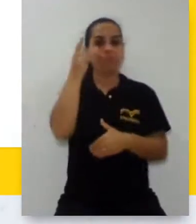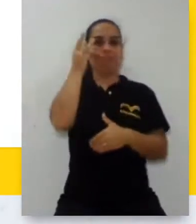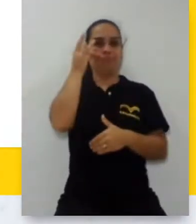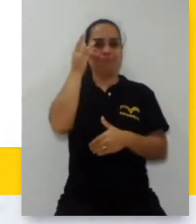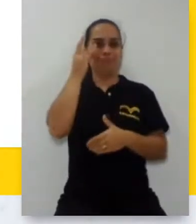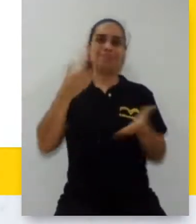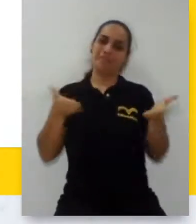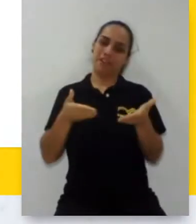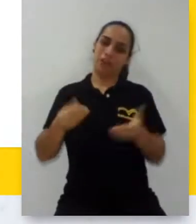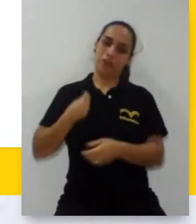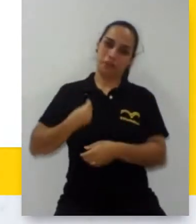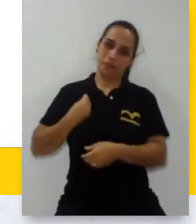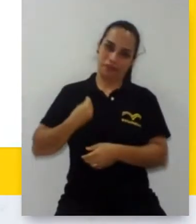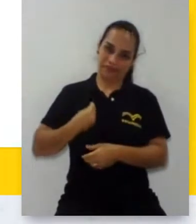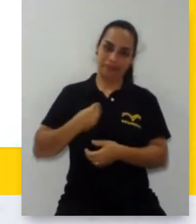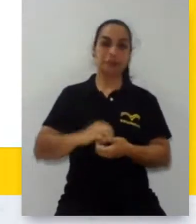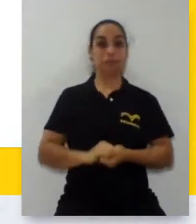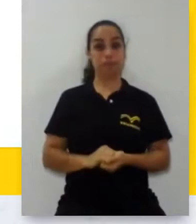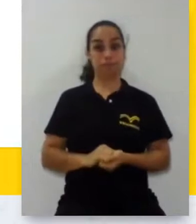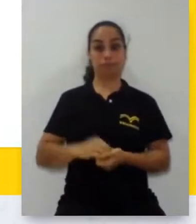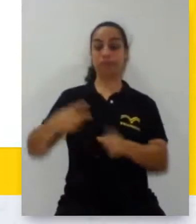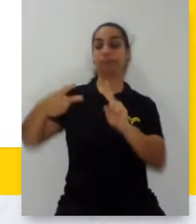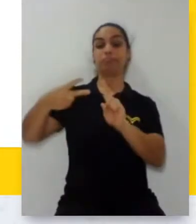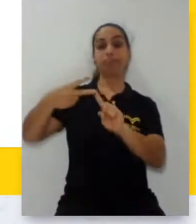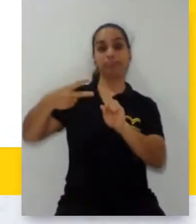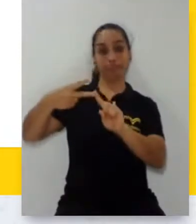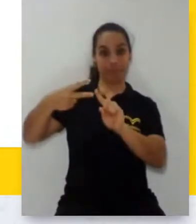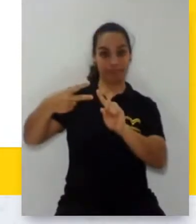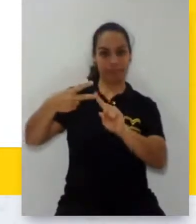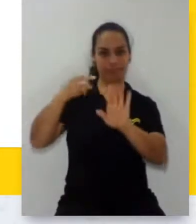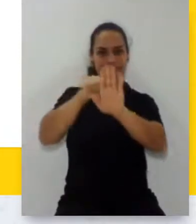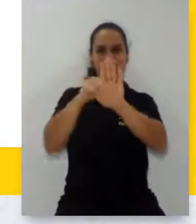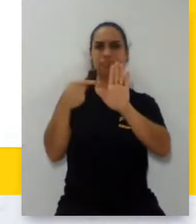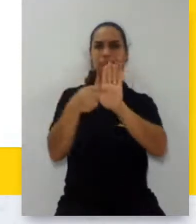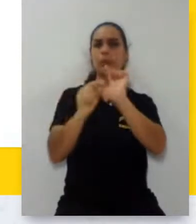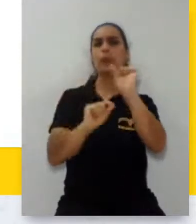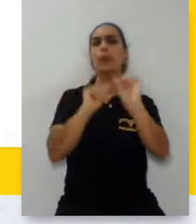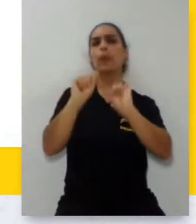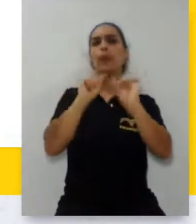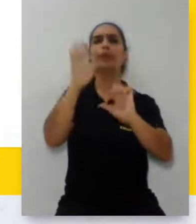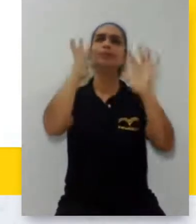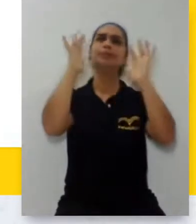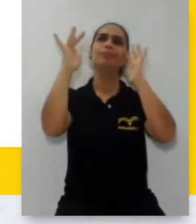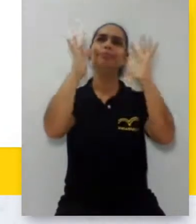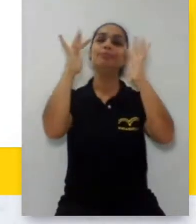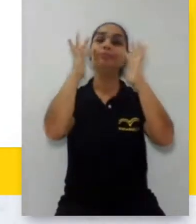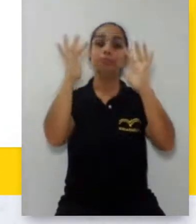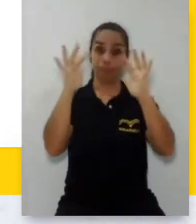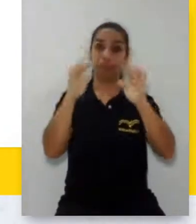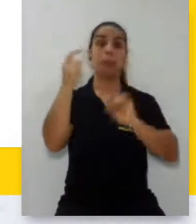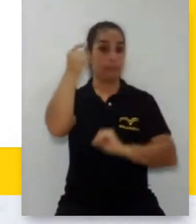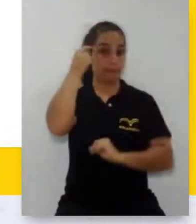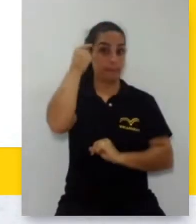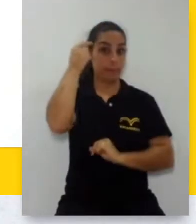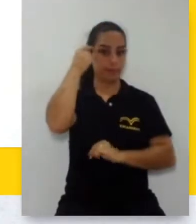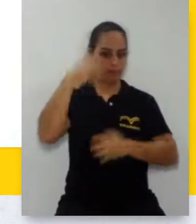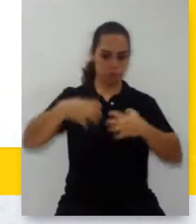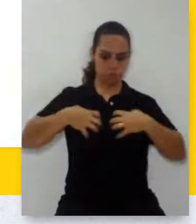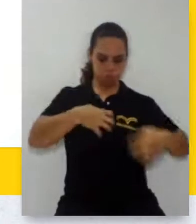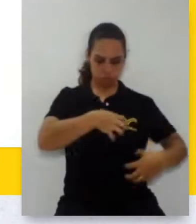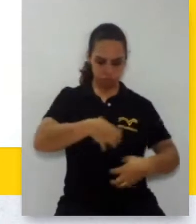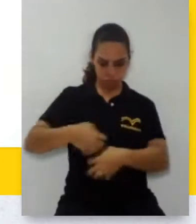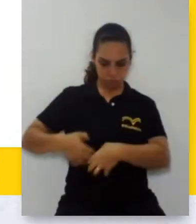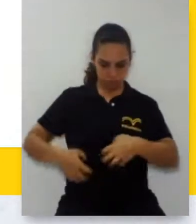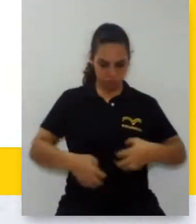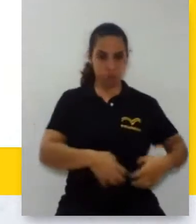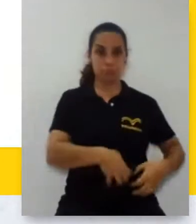A segunda analogia que eu queria fazer com vocês é o seguinte: o nosso organismo, o nosso corpo, ele é como uma